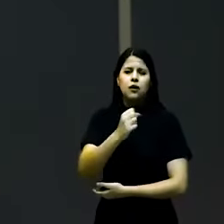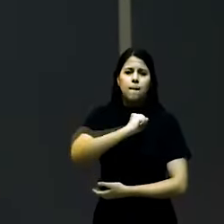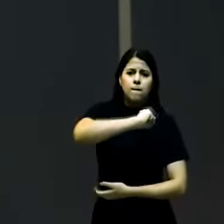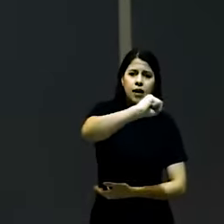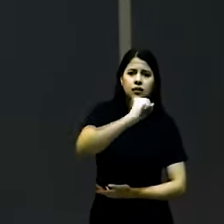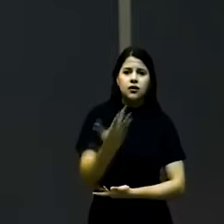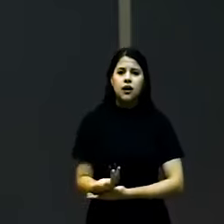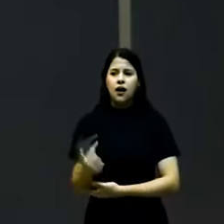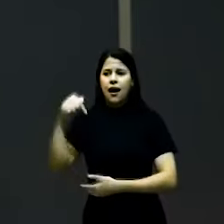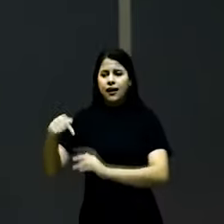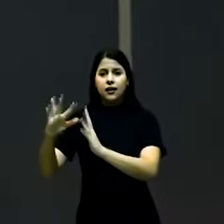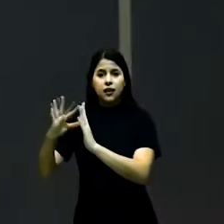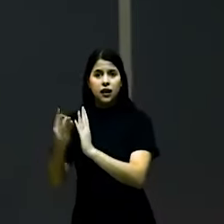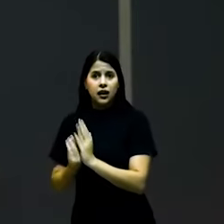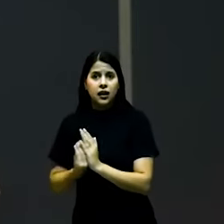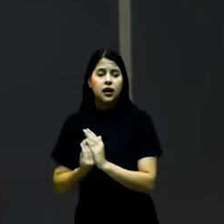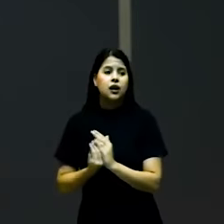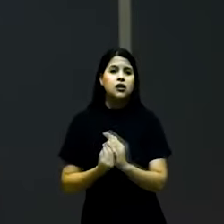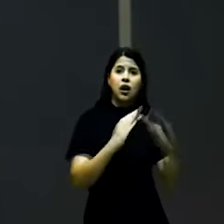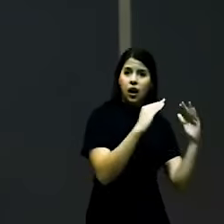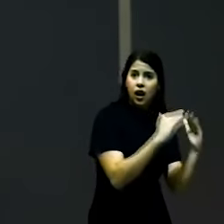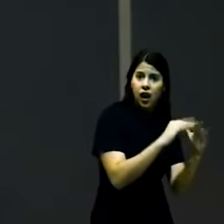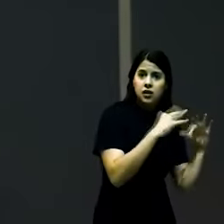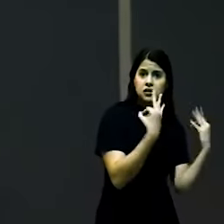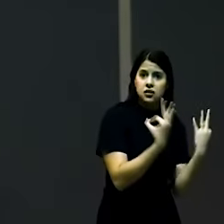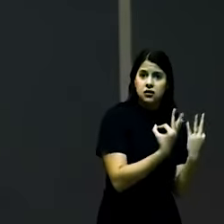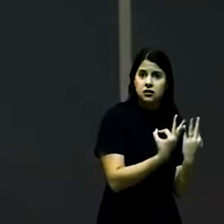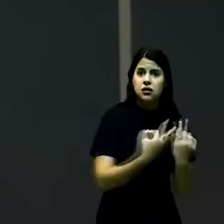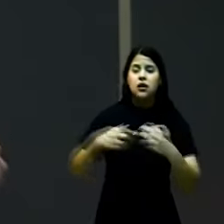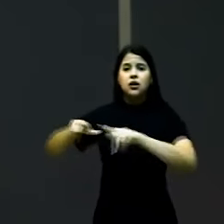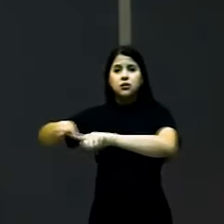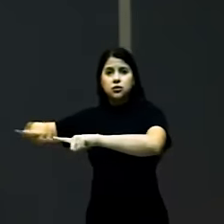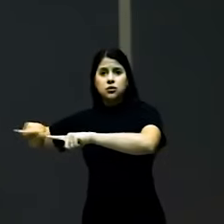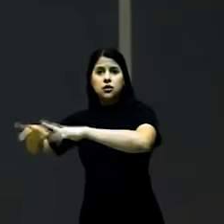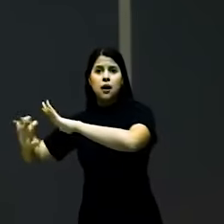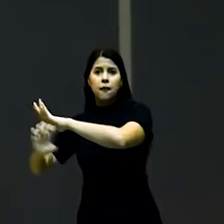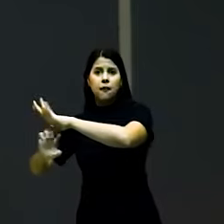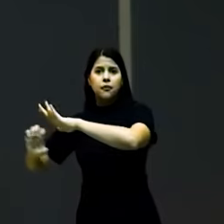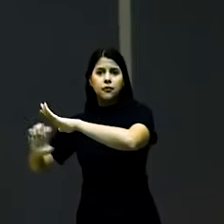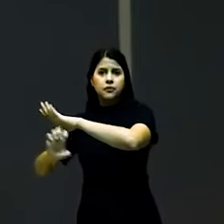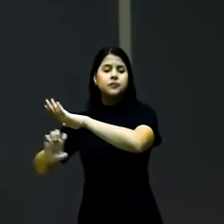Assim é na igreja, assim é em casa, assim é na empresa,